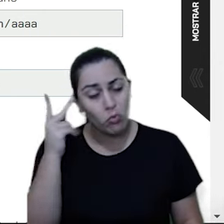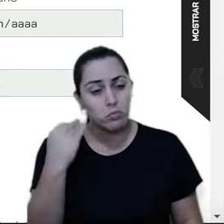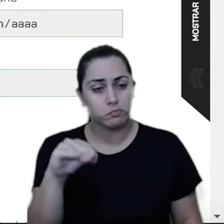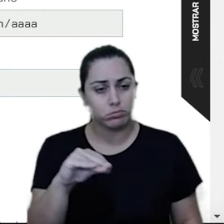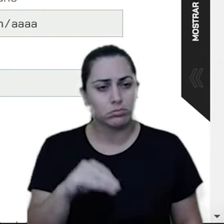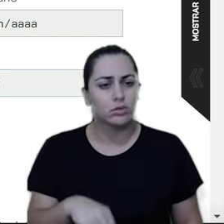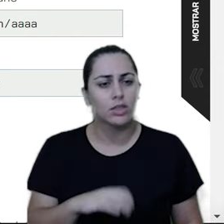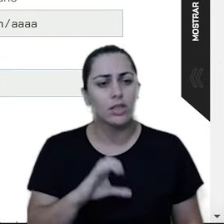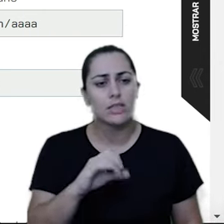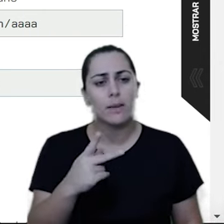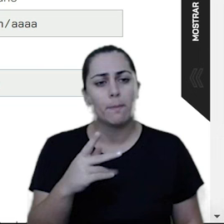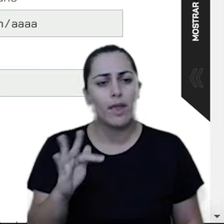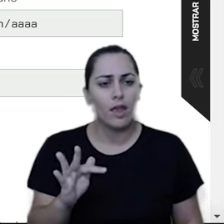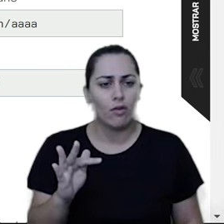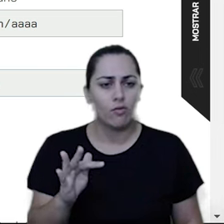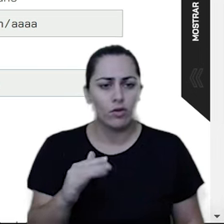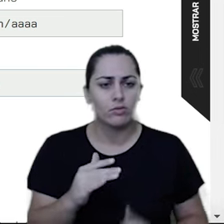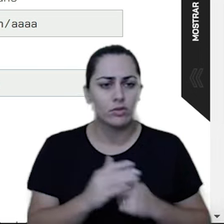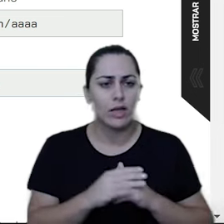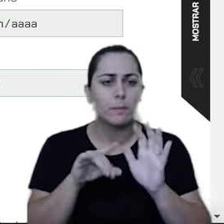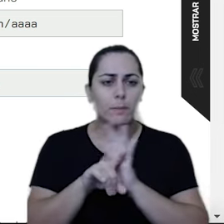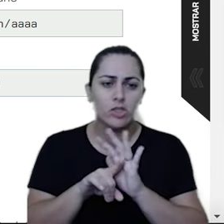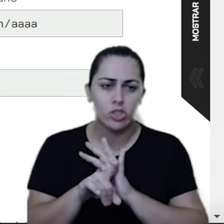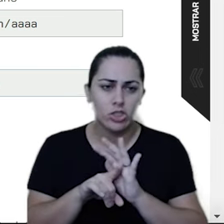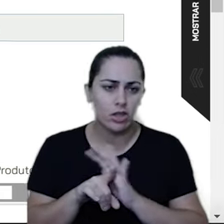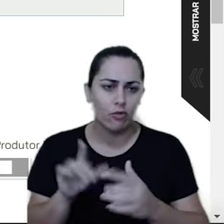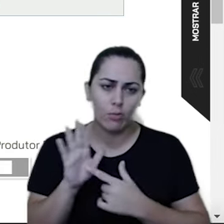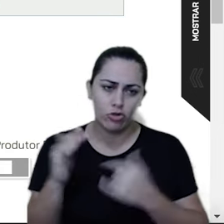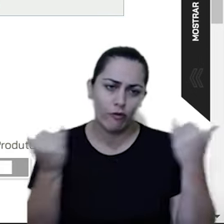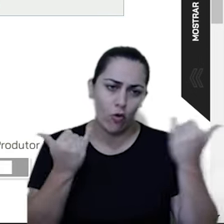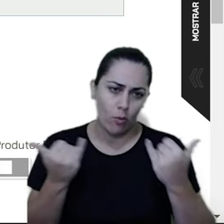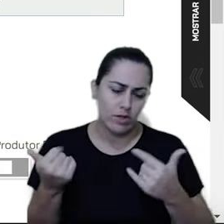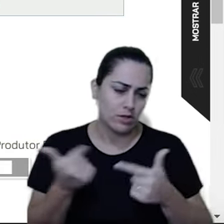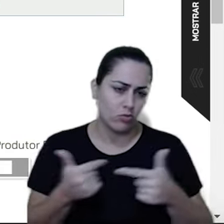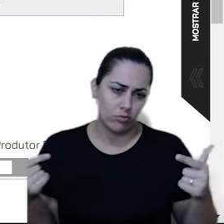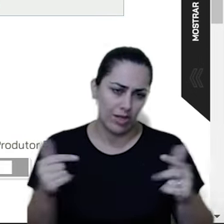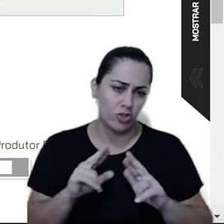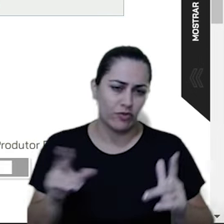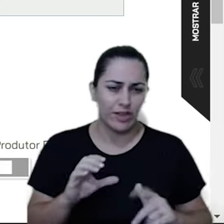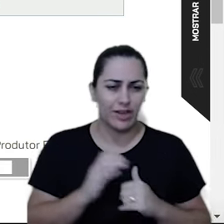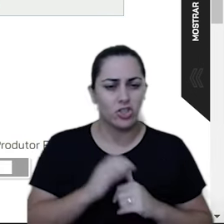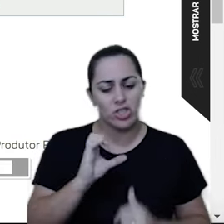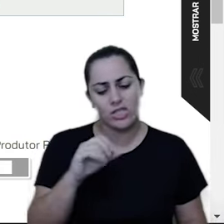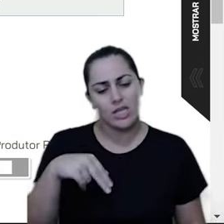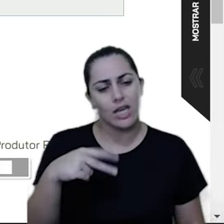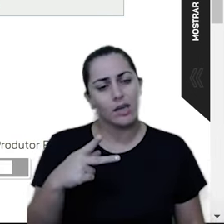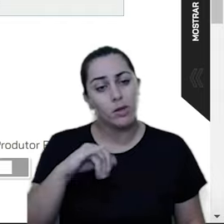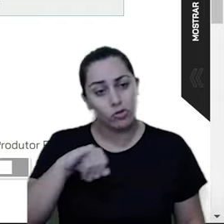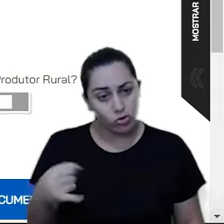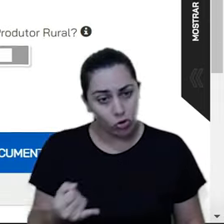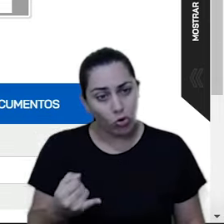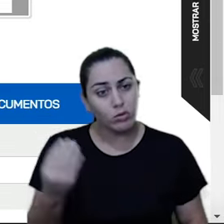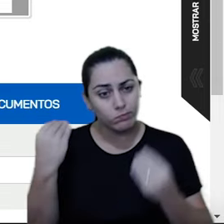né pro CPF não existe esse essa opção Vai consultar ele não vai trazer as informações como traz do CNPJ se eu insiro um